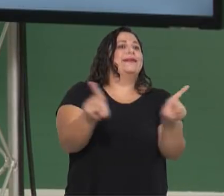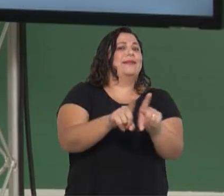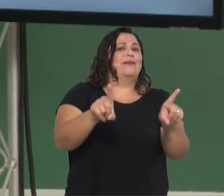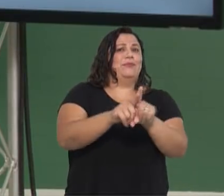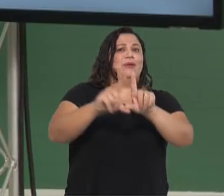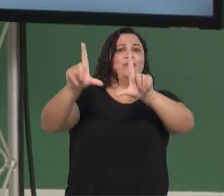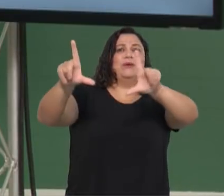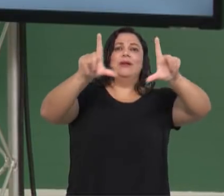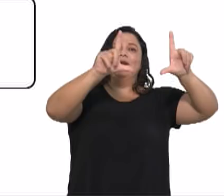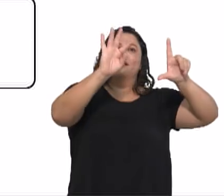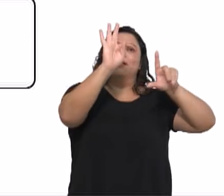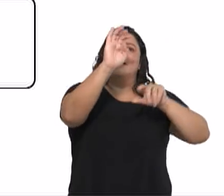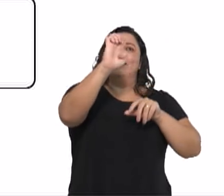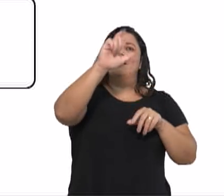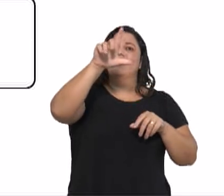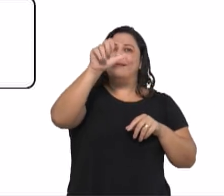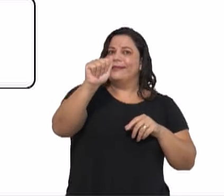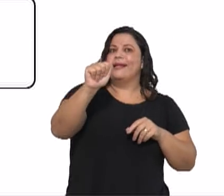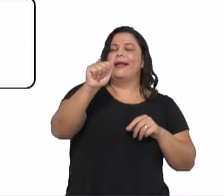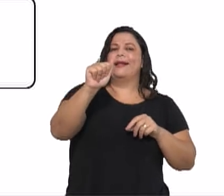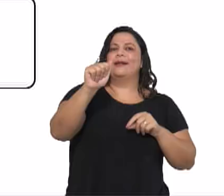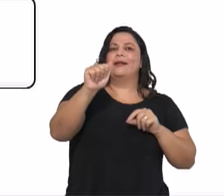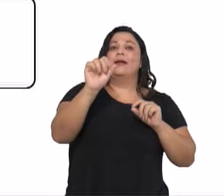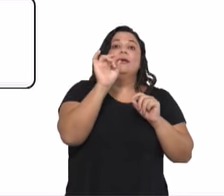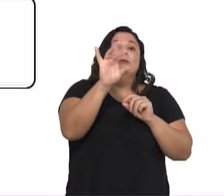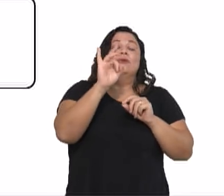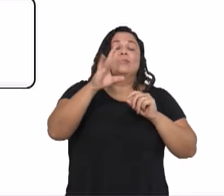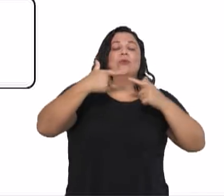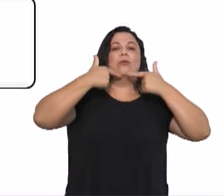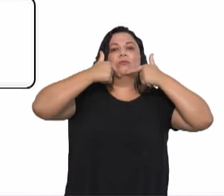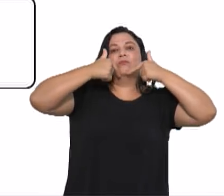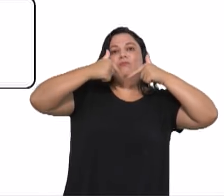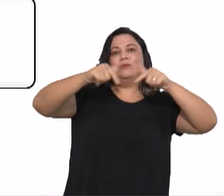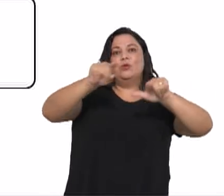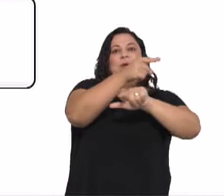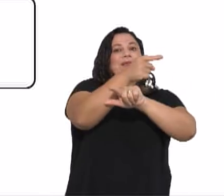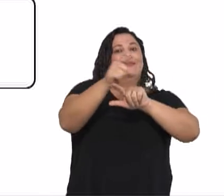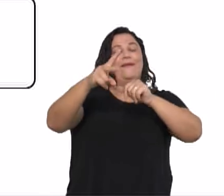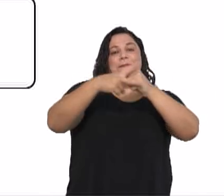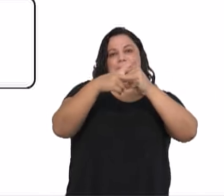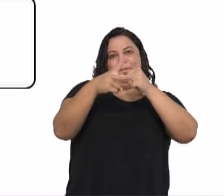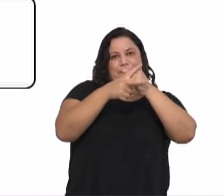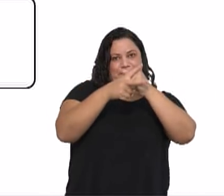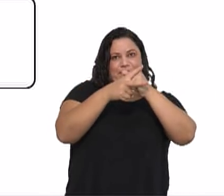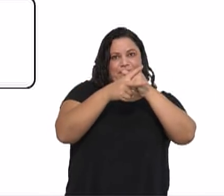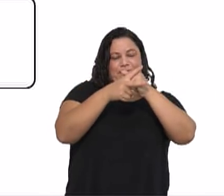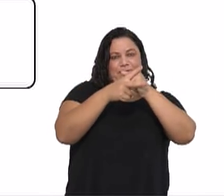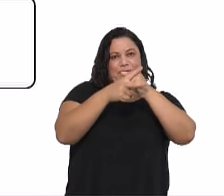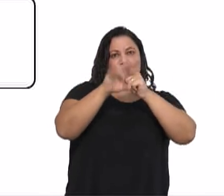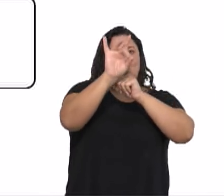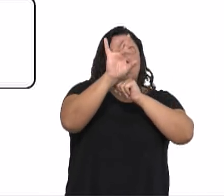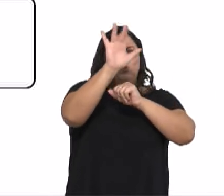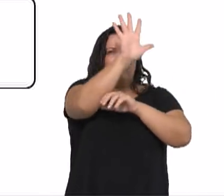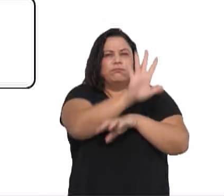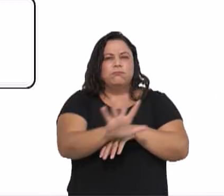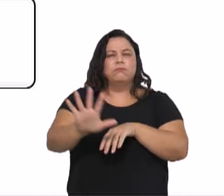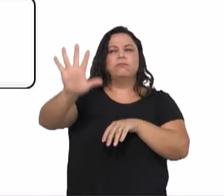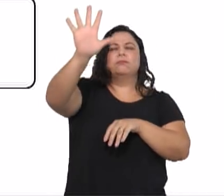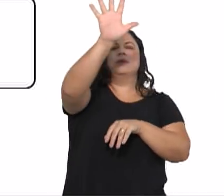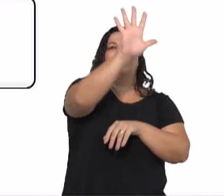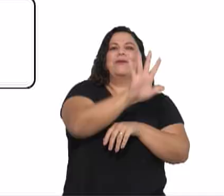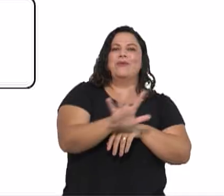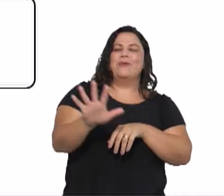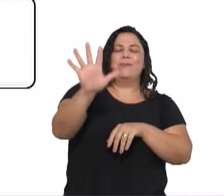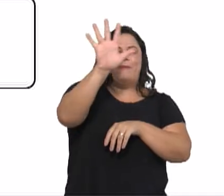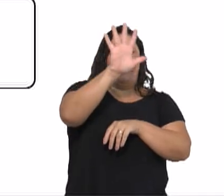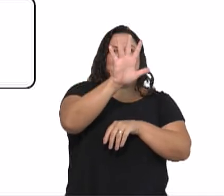tela, somente com linguagem não verbal, só a imagem. Os 3